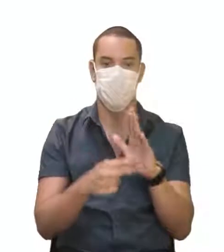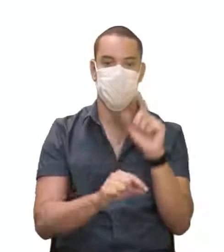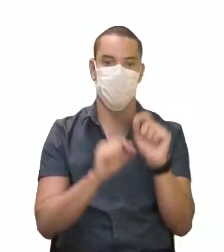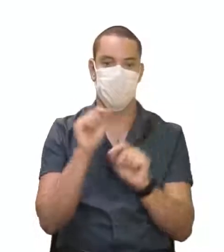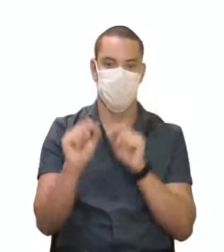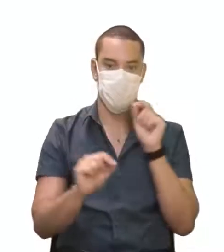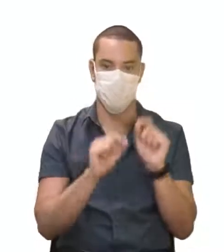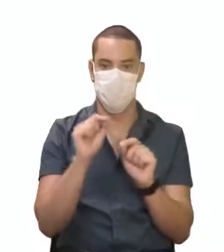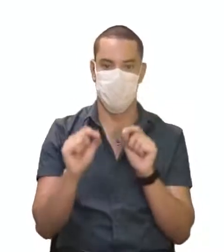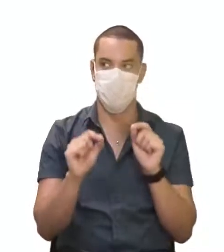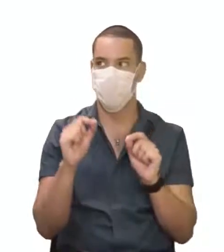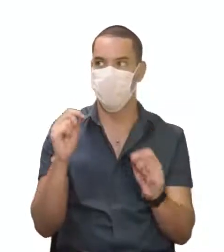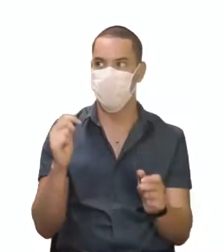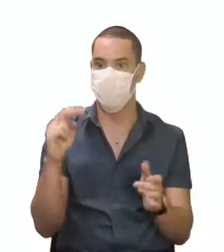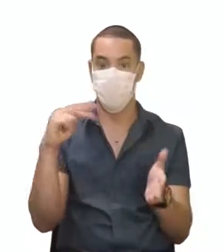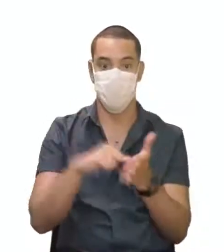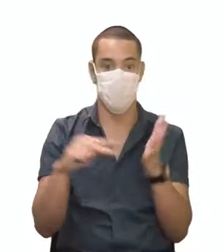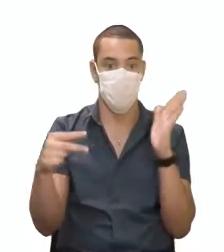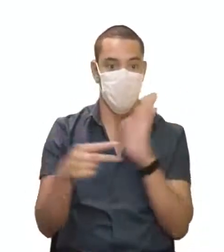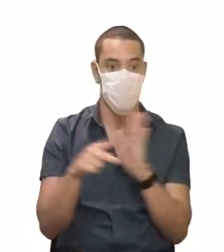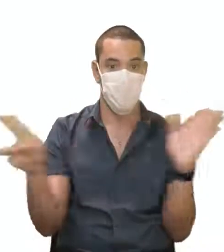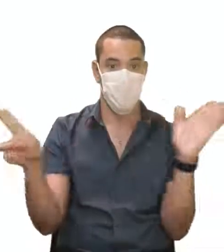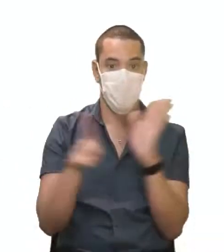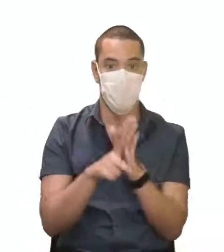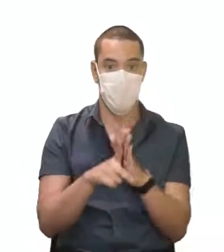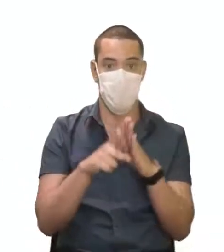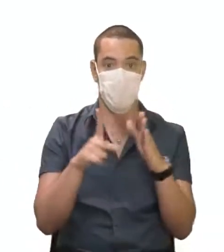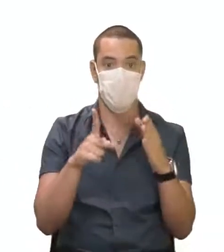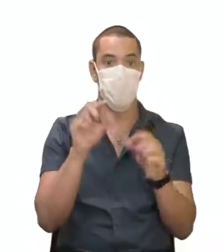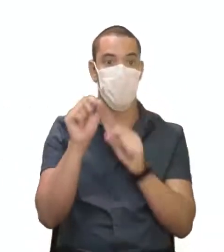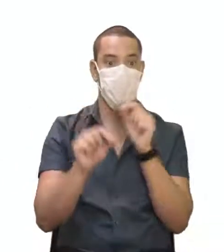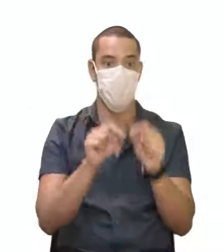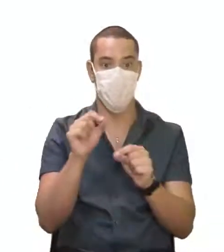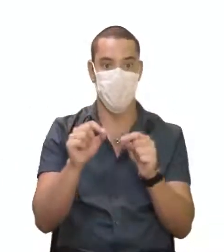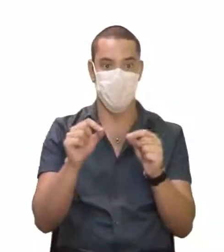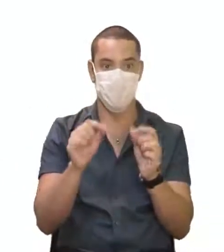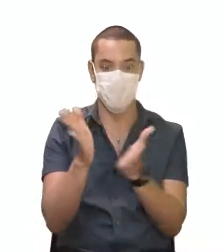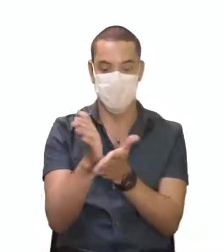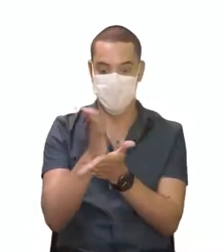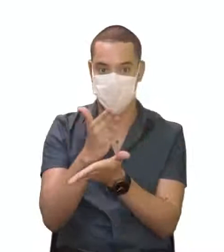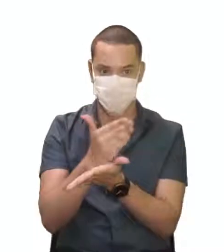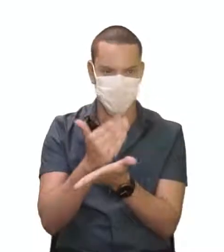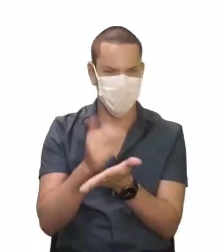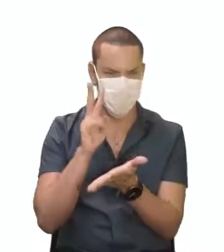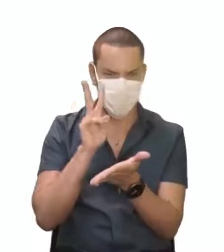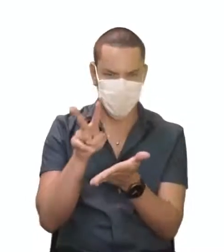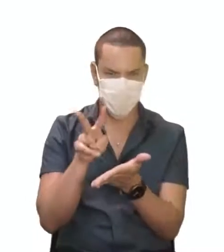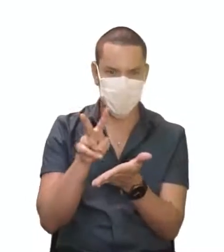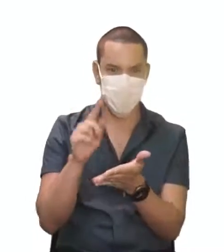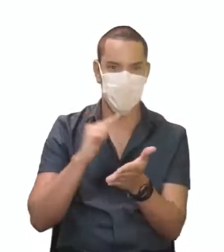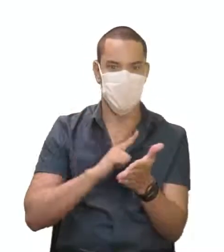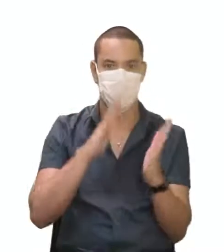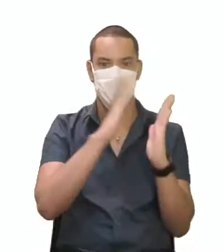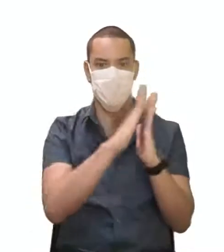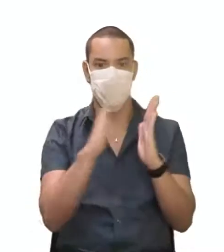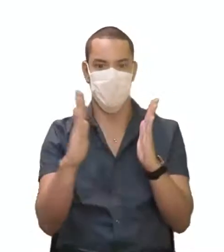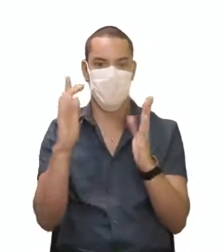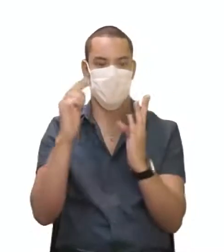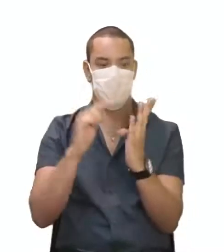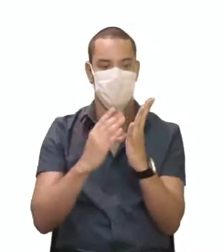aqui corresponde à divisão, tá vendo as fases? Prófase,